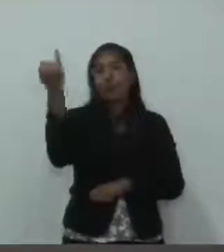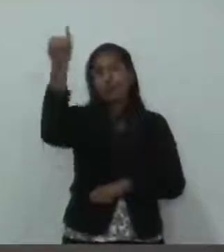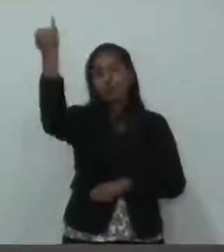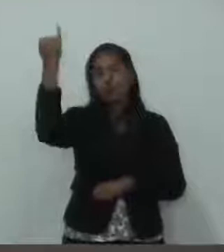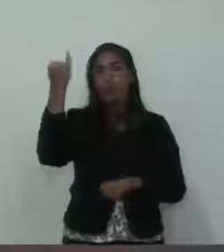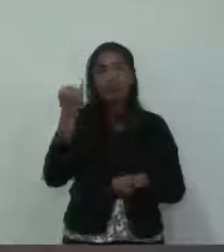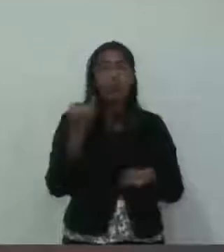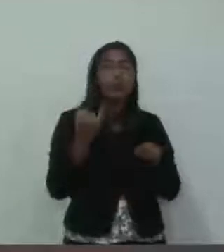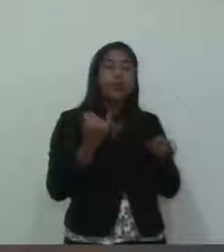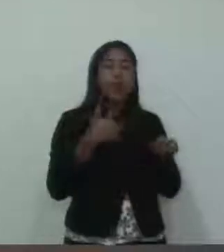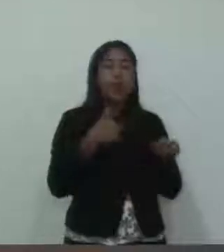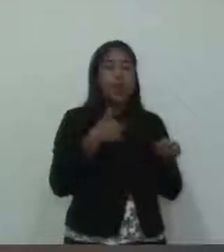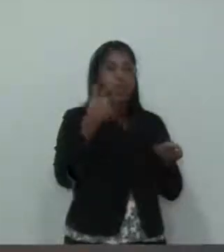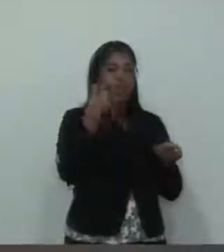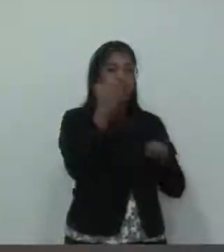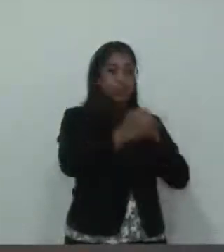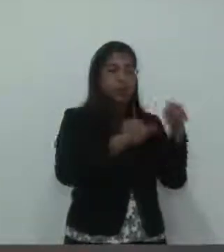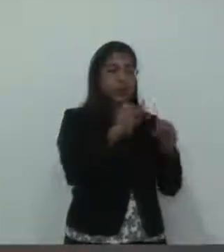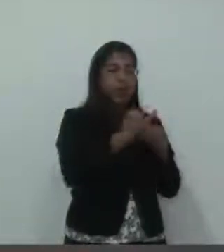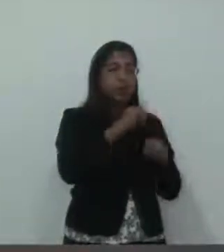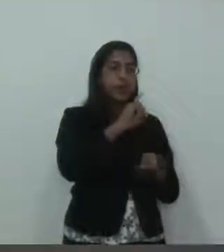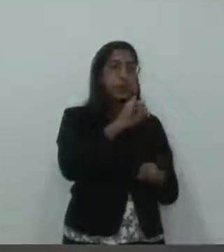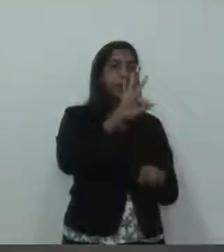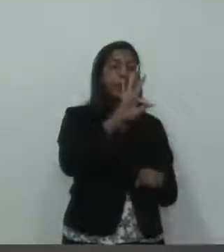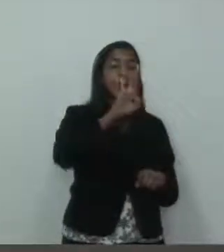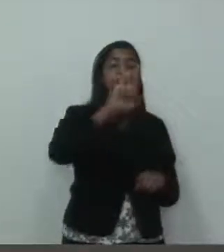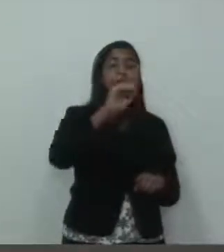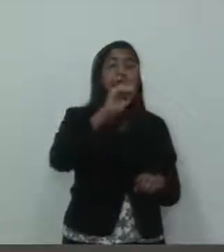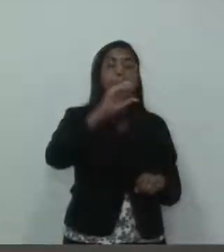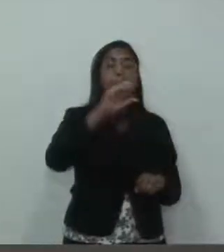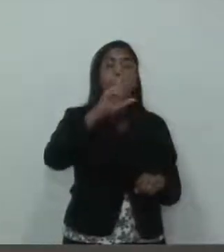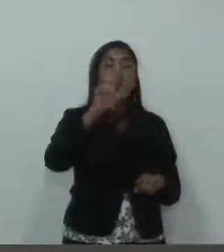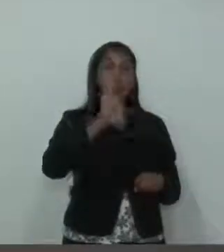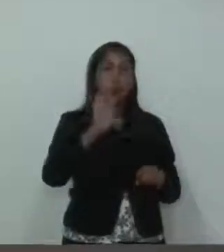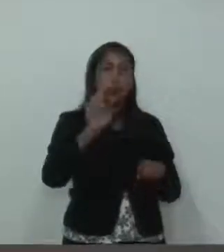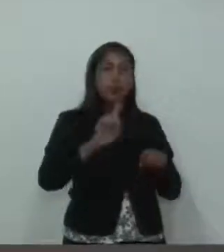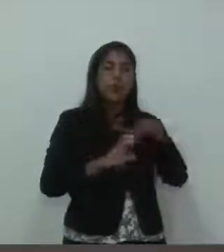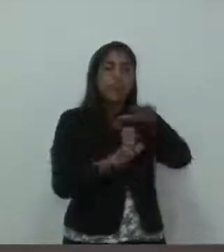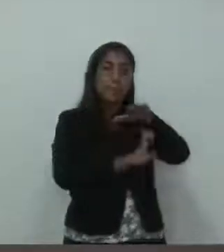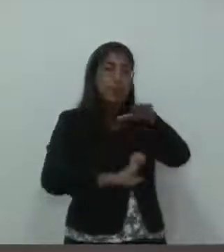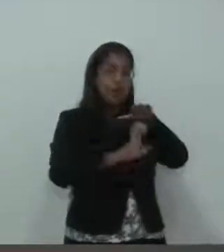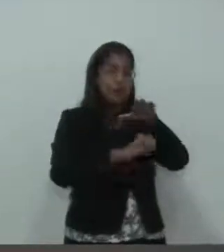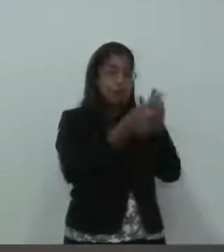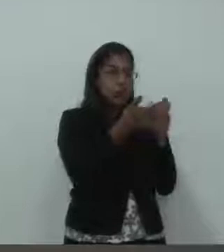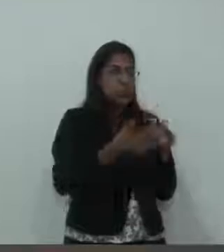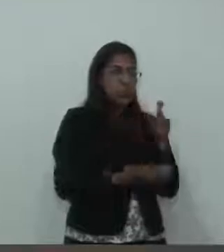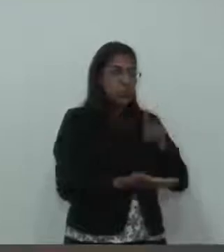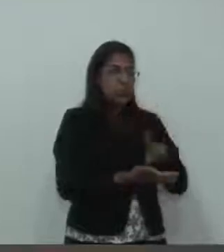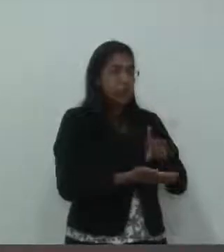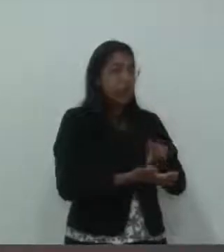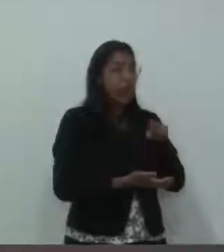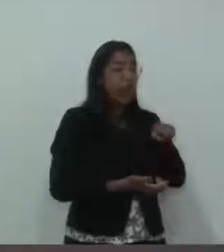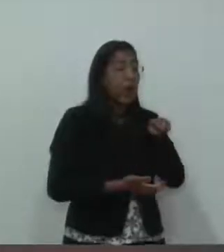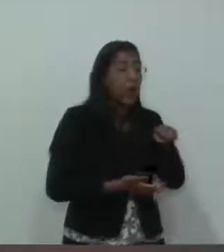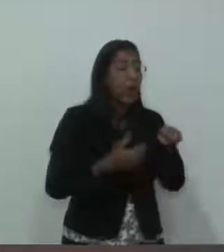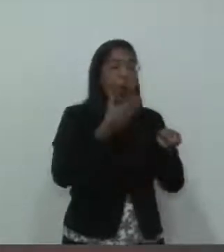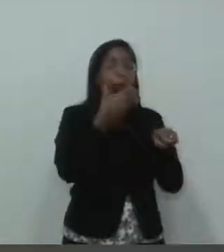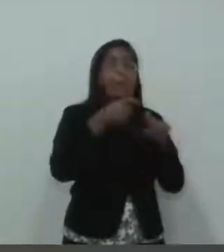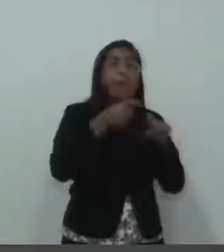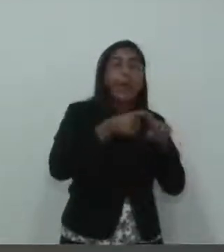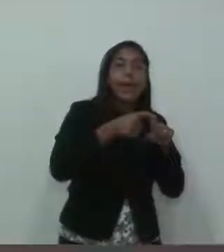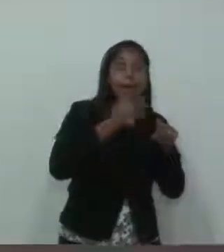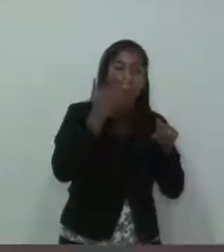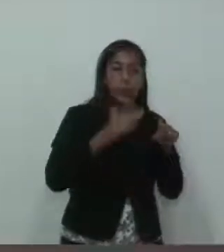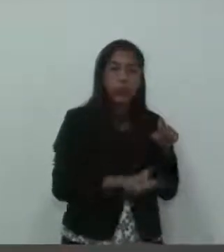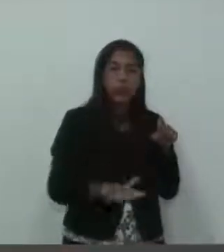outro instituto acima de qualquer dúvida, O pediatra Márcio Nerhab defende a necessidade